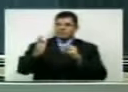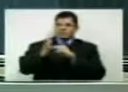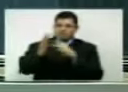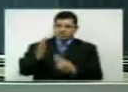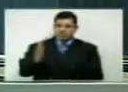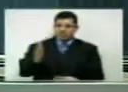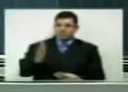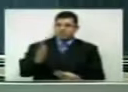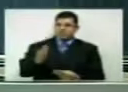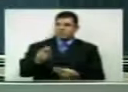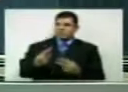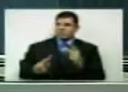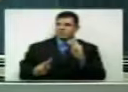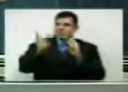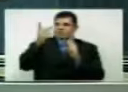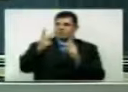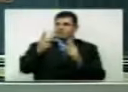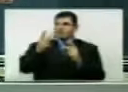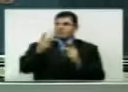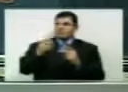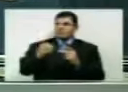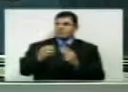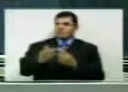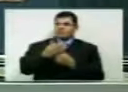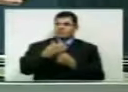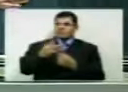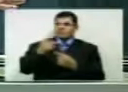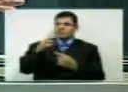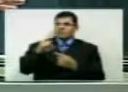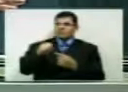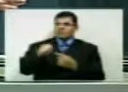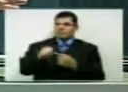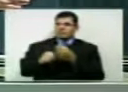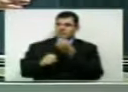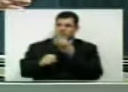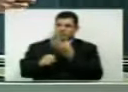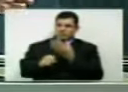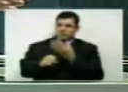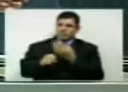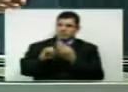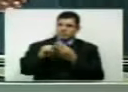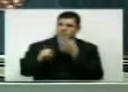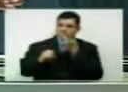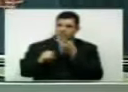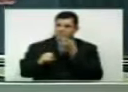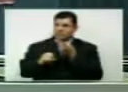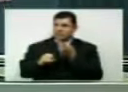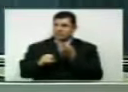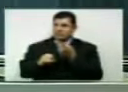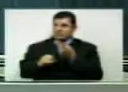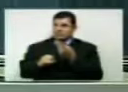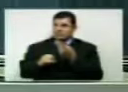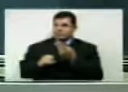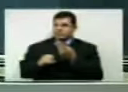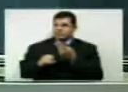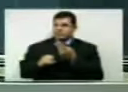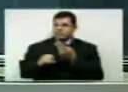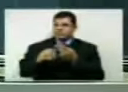derrota. Vitória cachapante do Partido Conservador, do Partido do Império. E ele dizia: